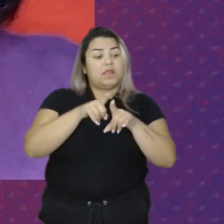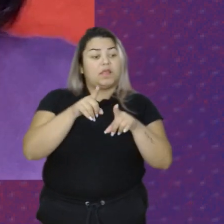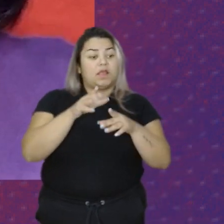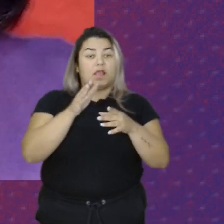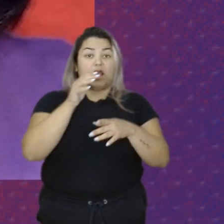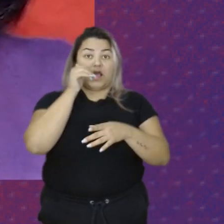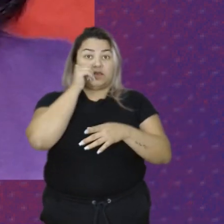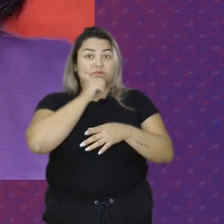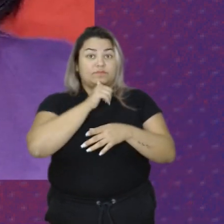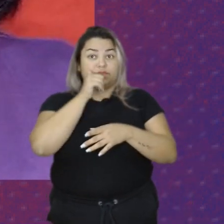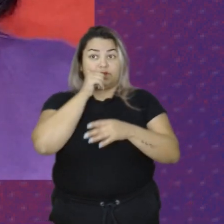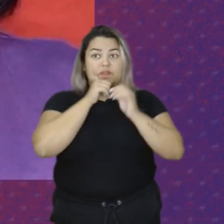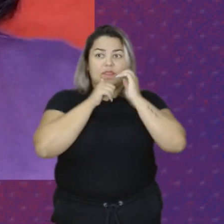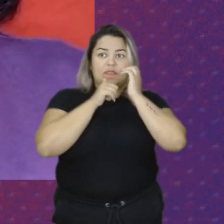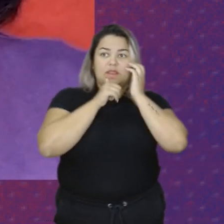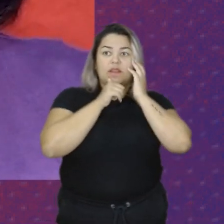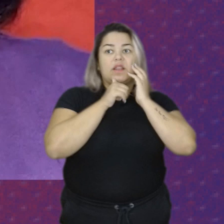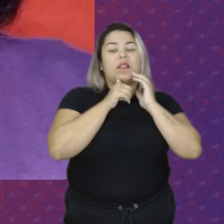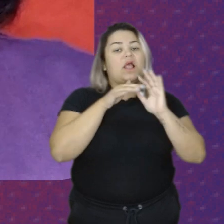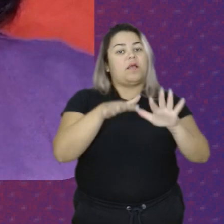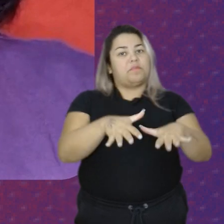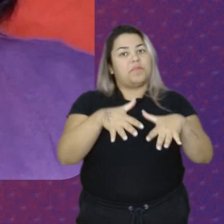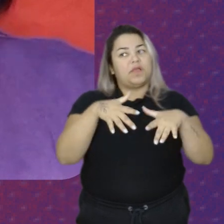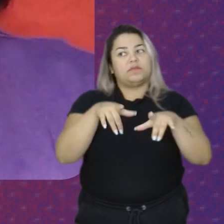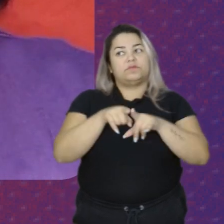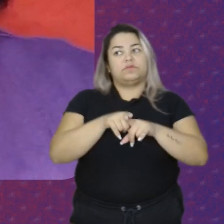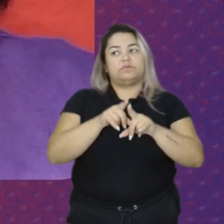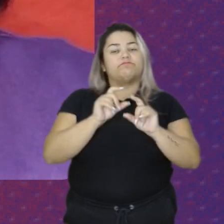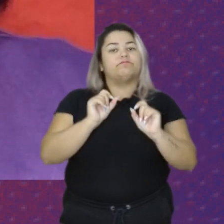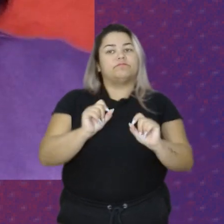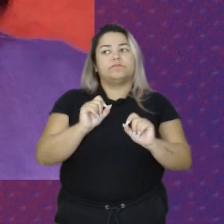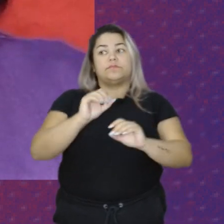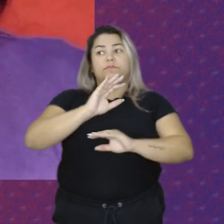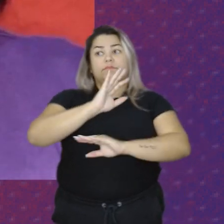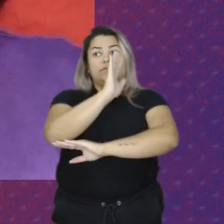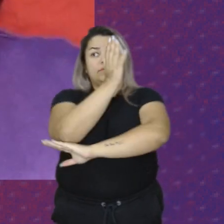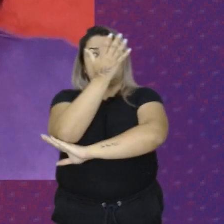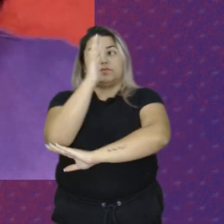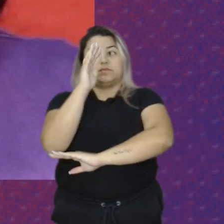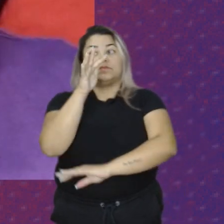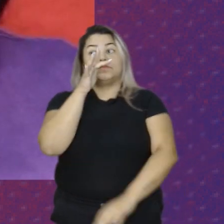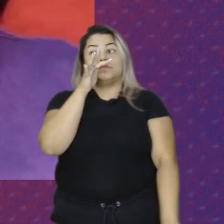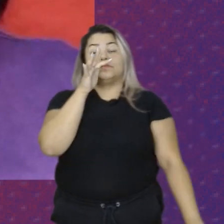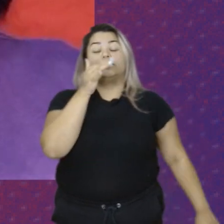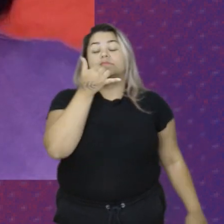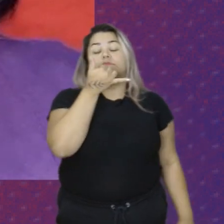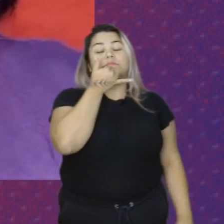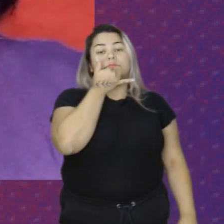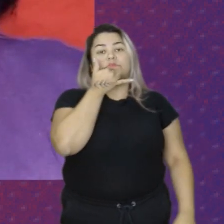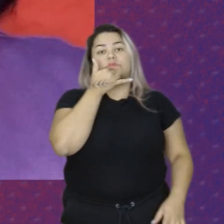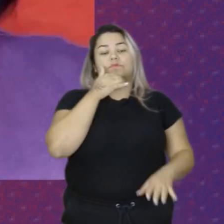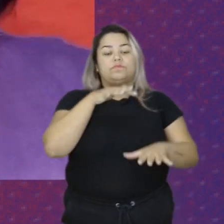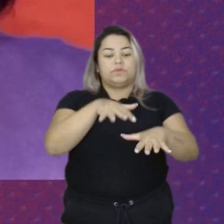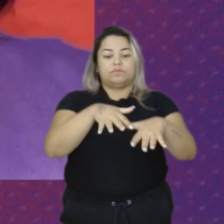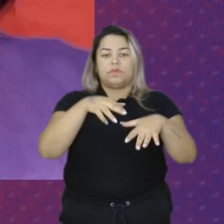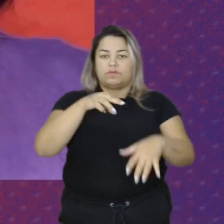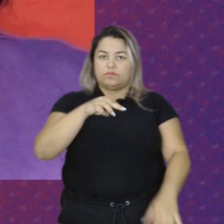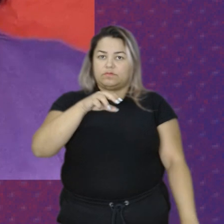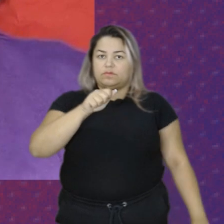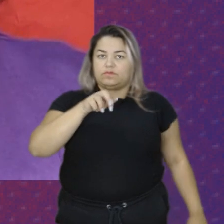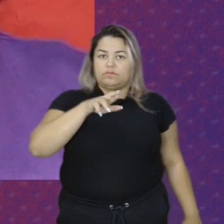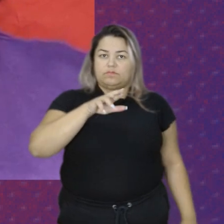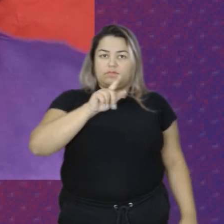mulheres. Então, a Marcha das Margaridas, que está na 7ª, eu participo desde a primeira. E o